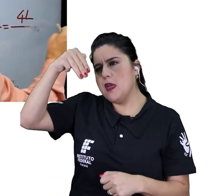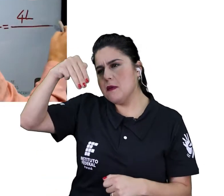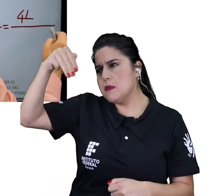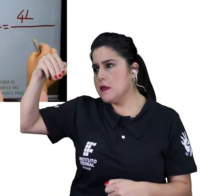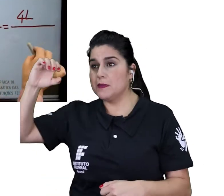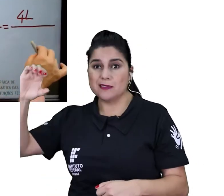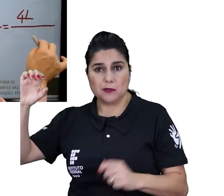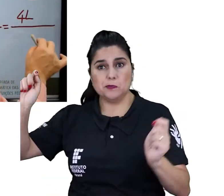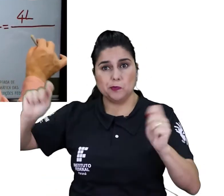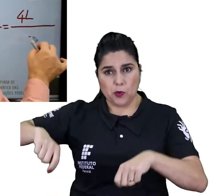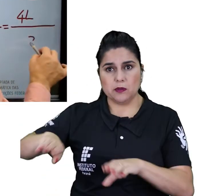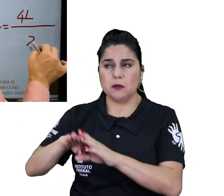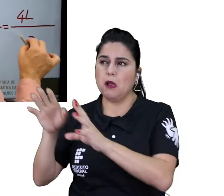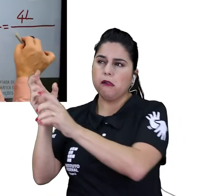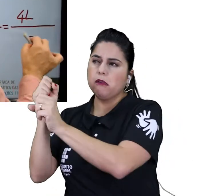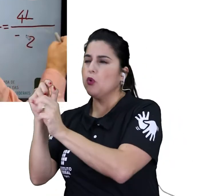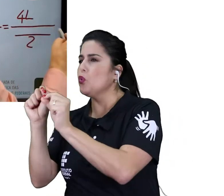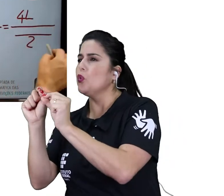múltiplo comum, que é